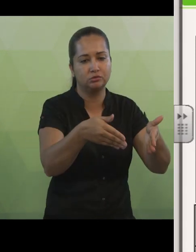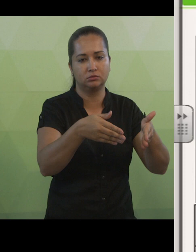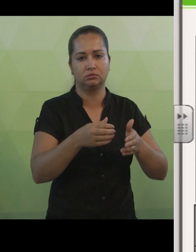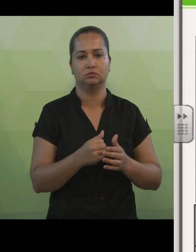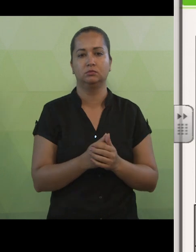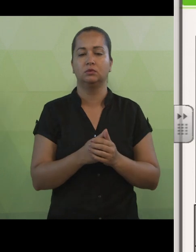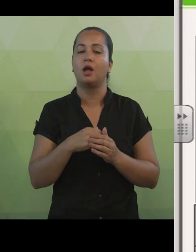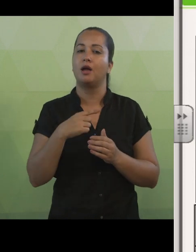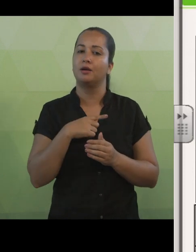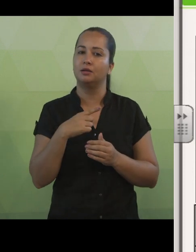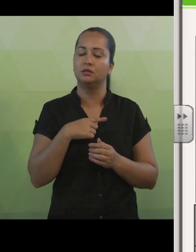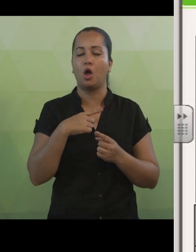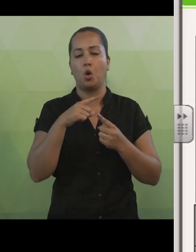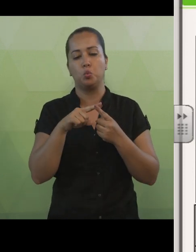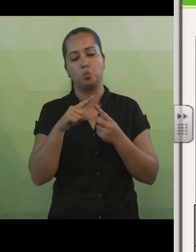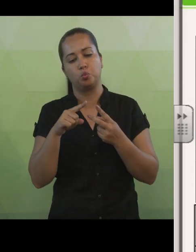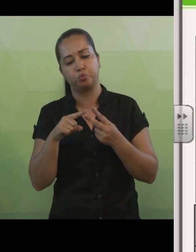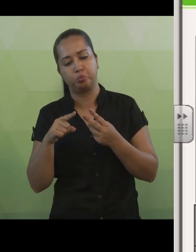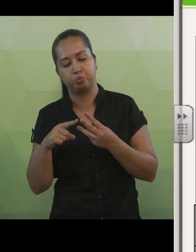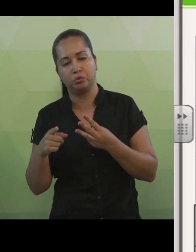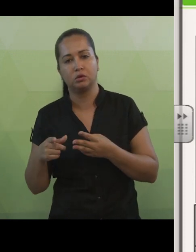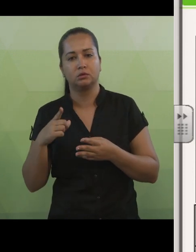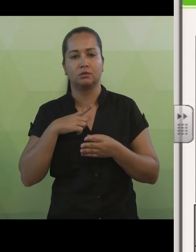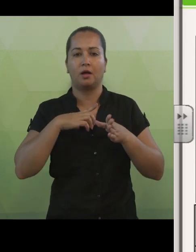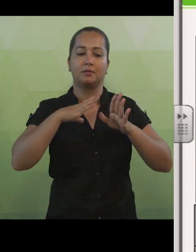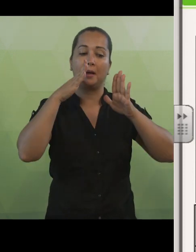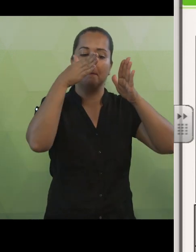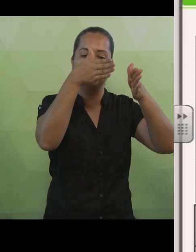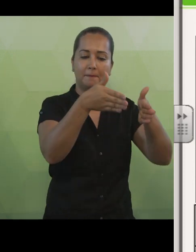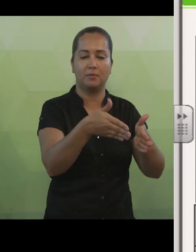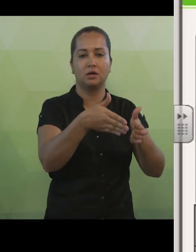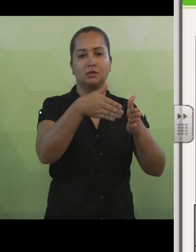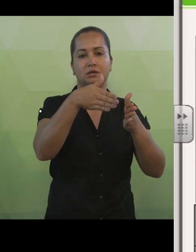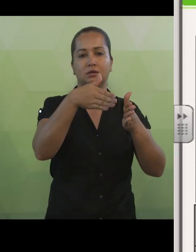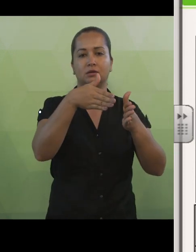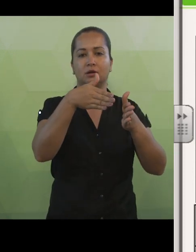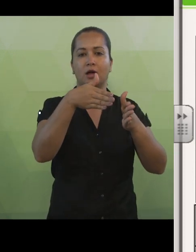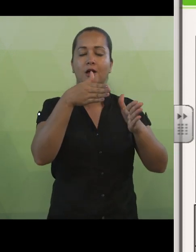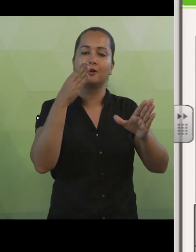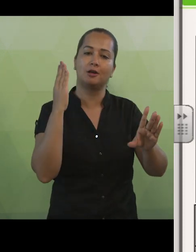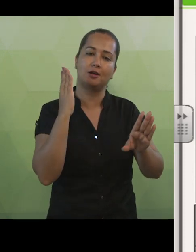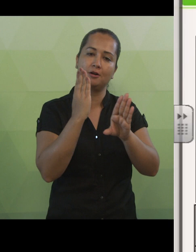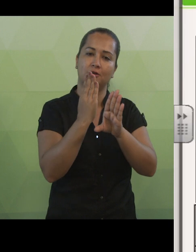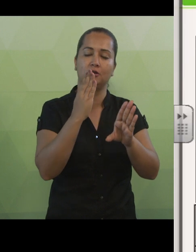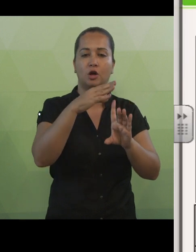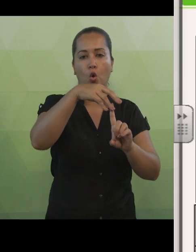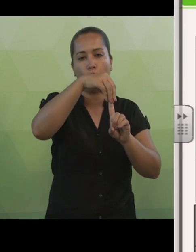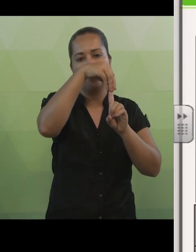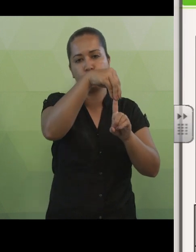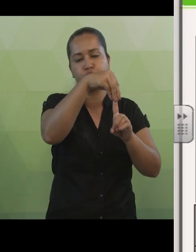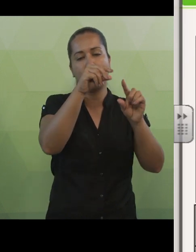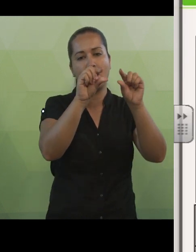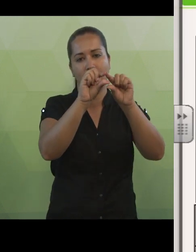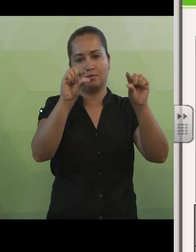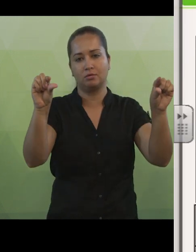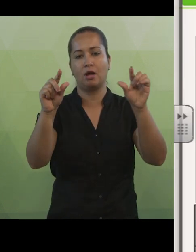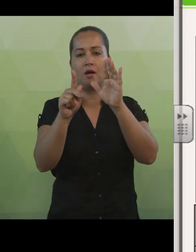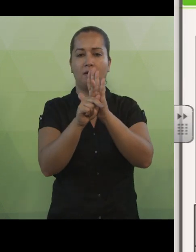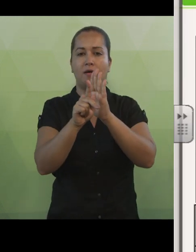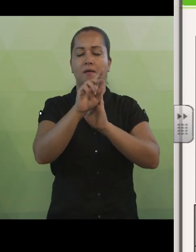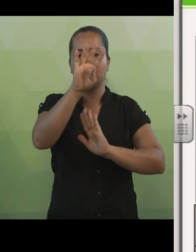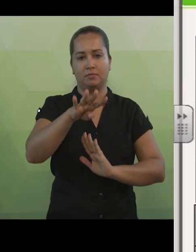mais atributos como chaves primárias. A chave primária identifica unicamente uma linha em uma tabela. Podemos